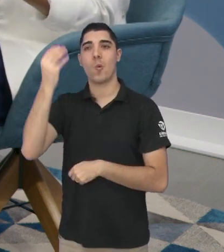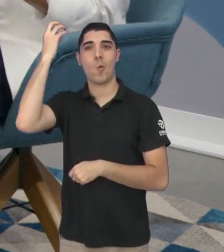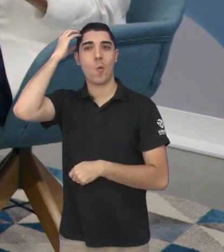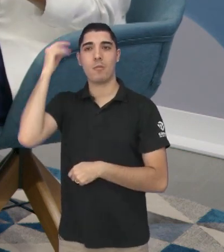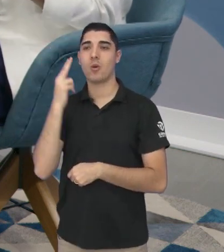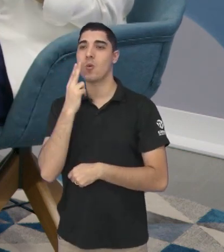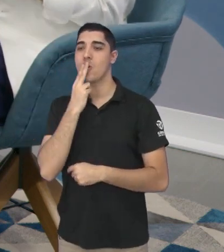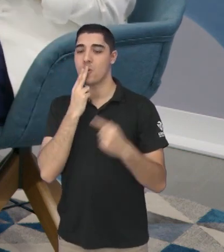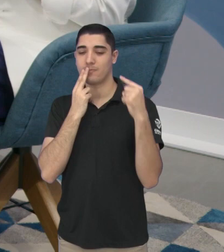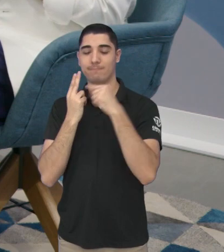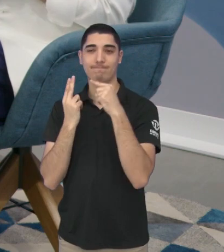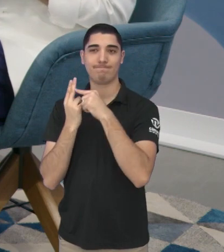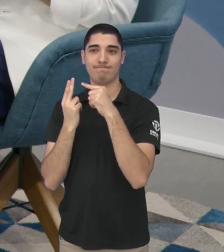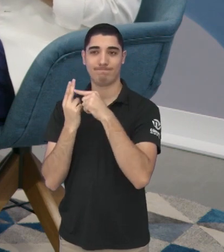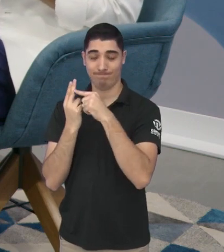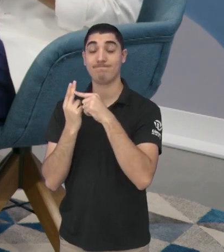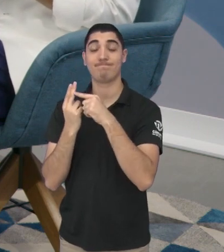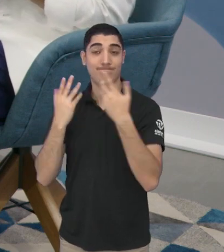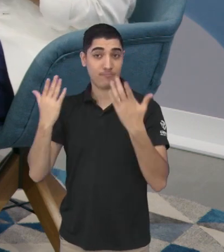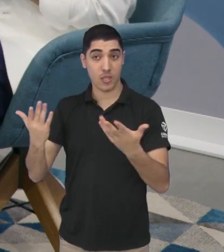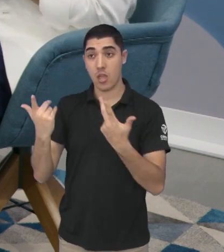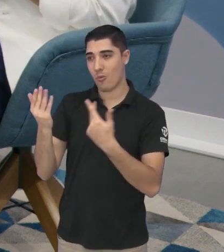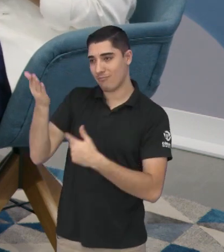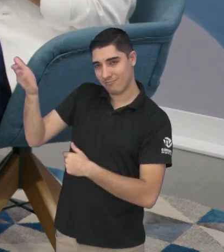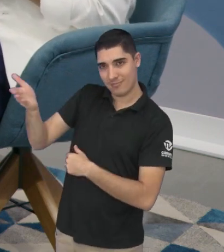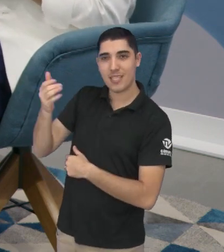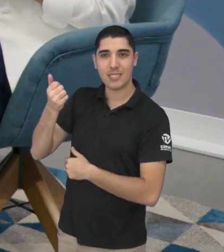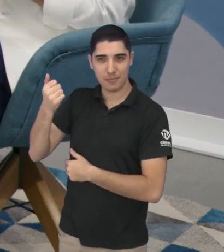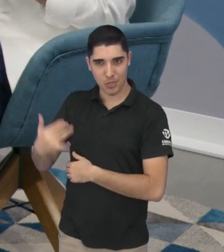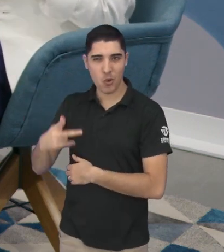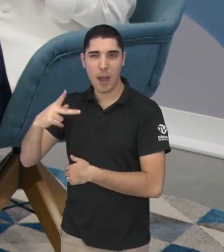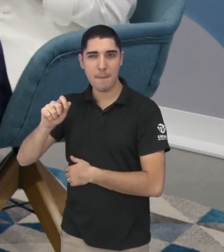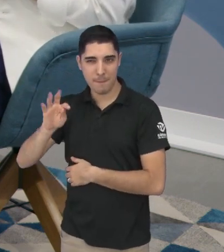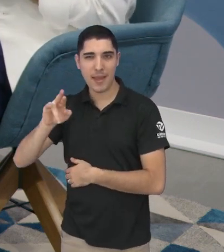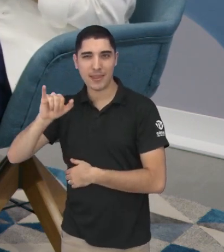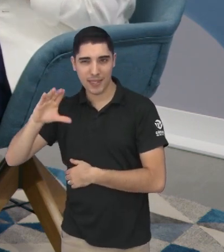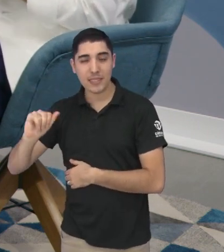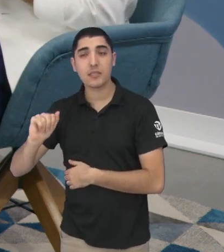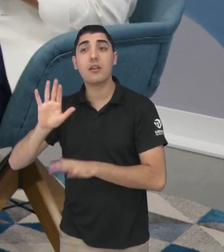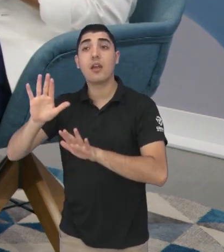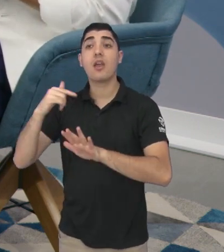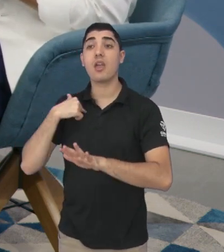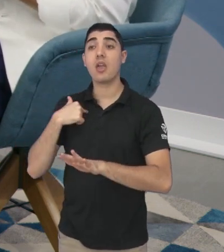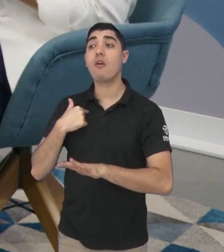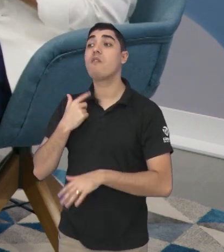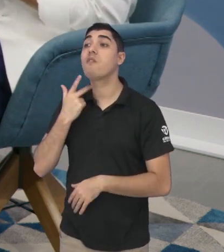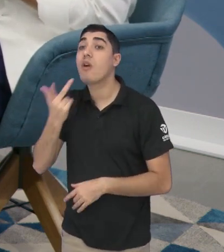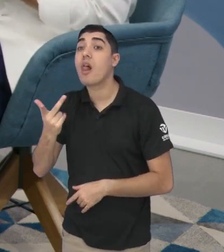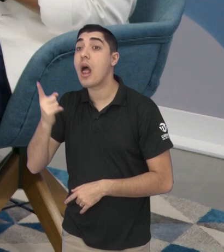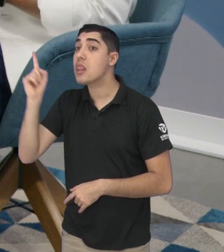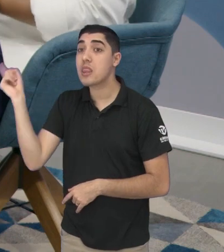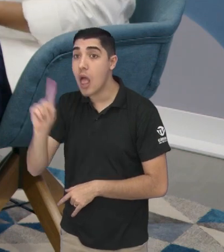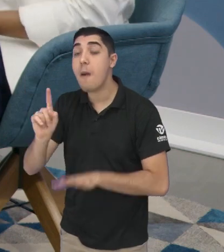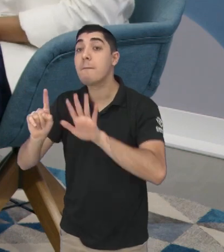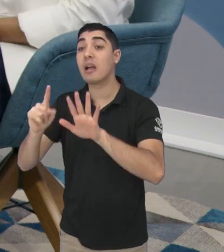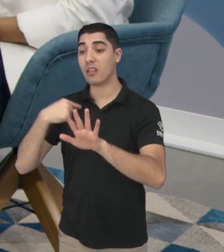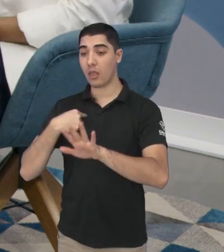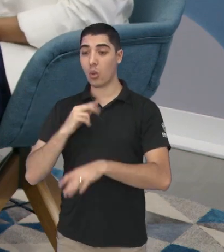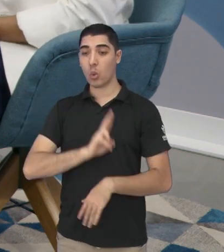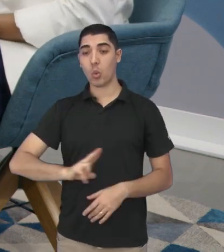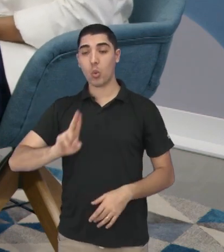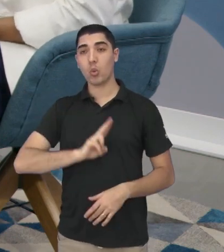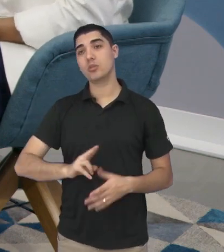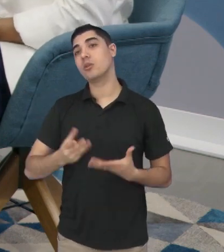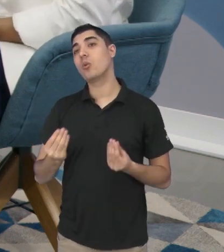aí, na mão. Então, é muito do que a Patrícia falou. Que base eu tenho para dizer não? Como eu vou dizer não